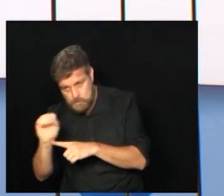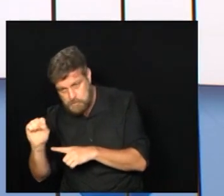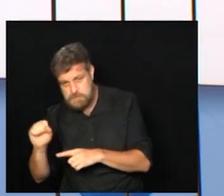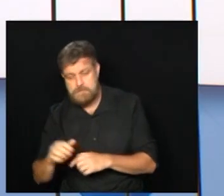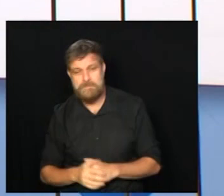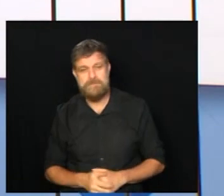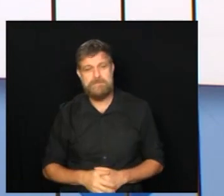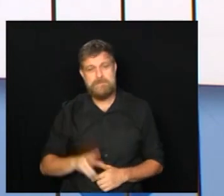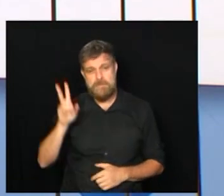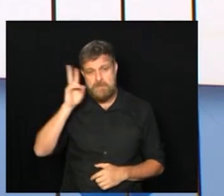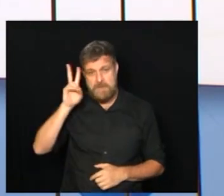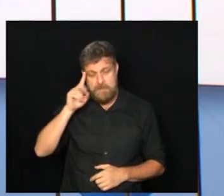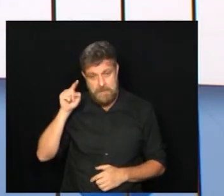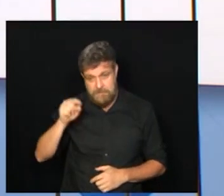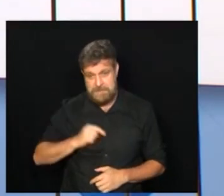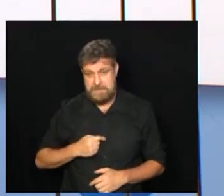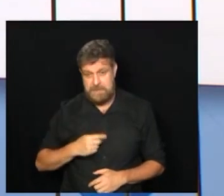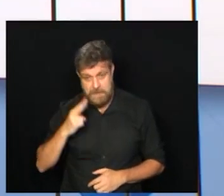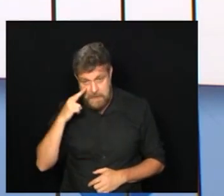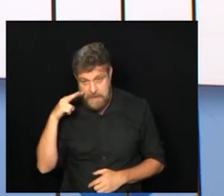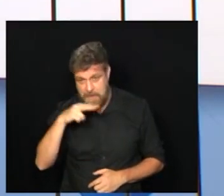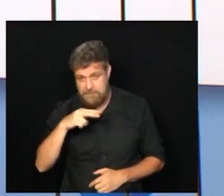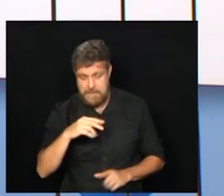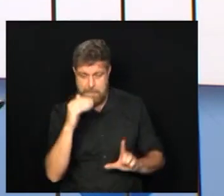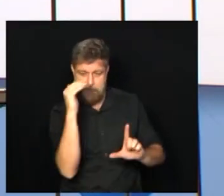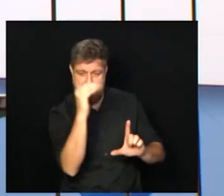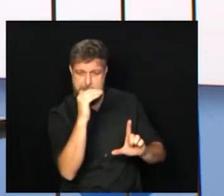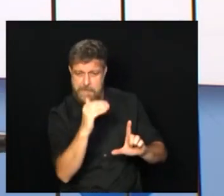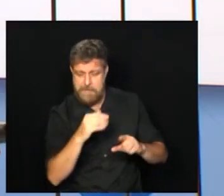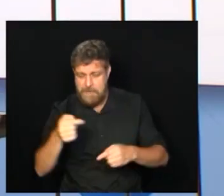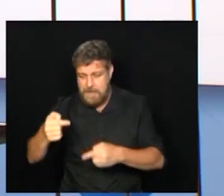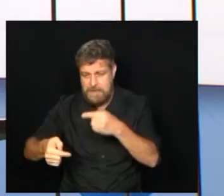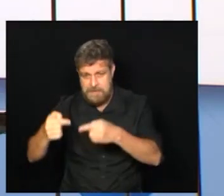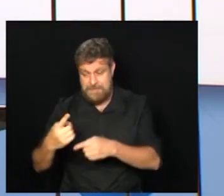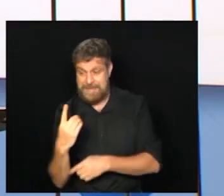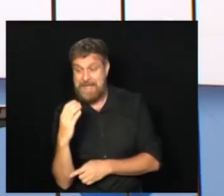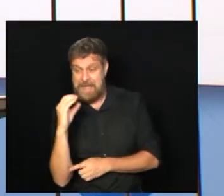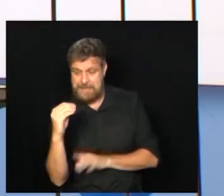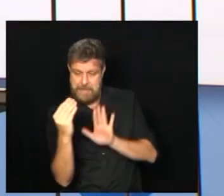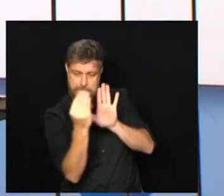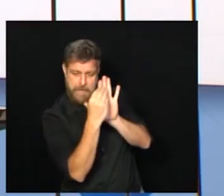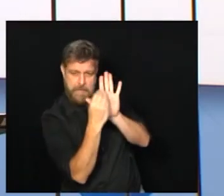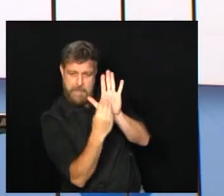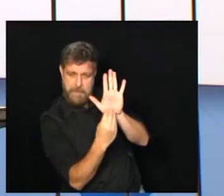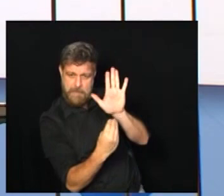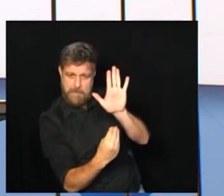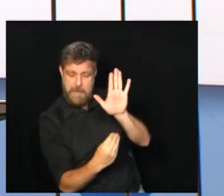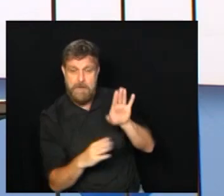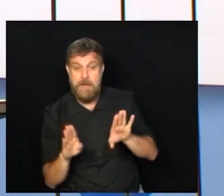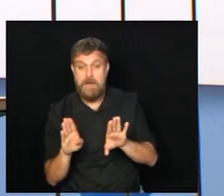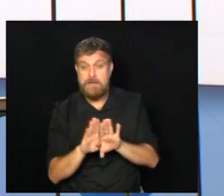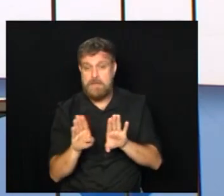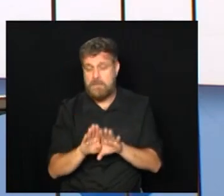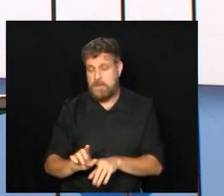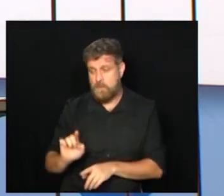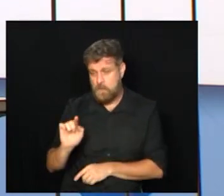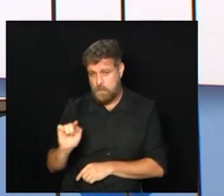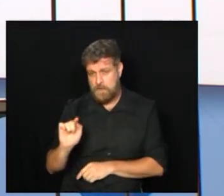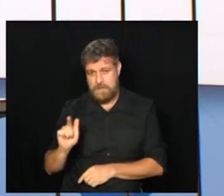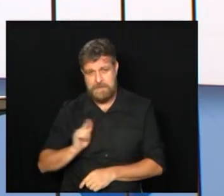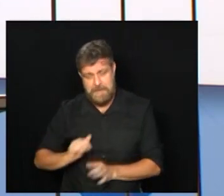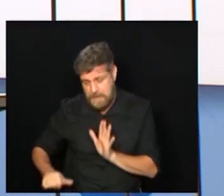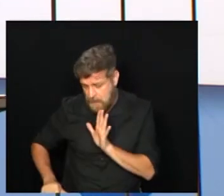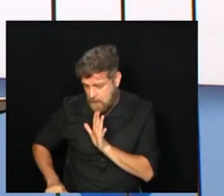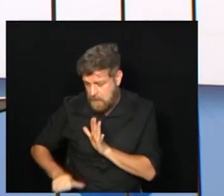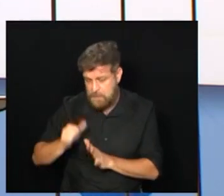Olha, lembrando que você confere não só a discussão desses 10 itens da pauta, mas também aí o